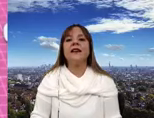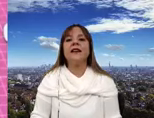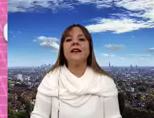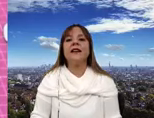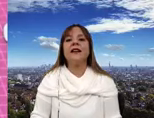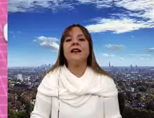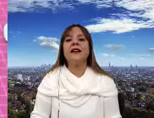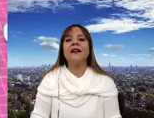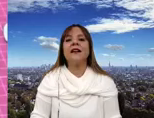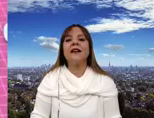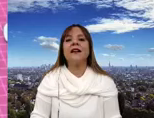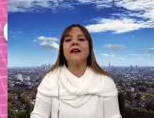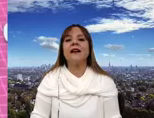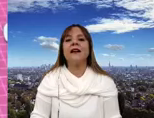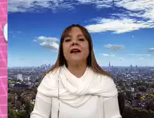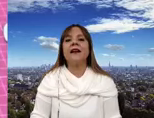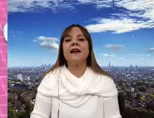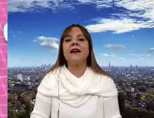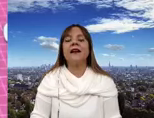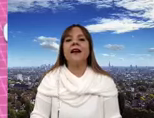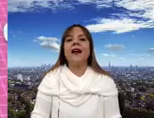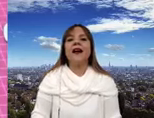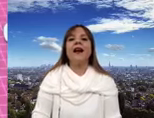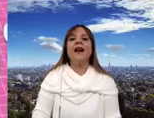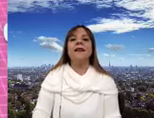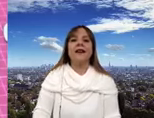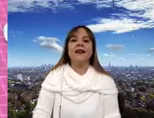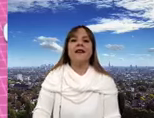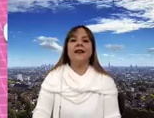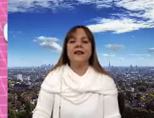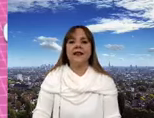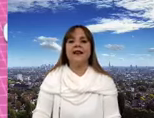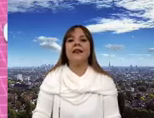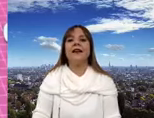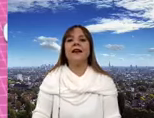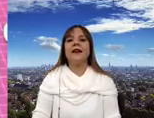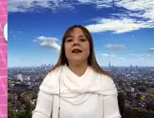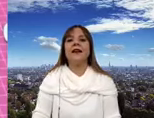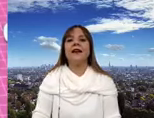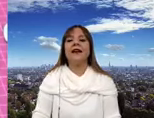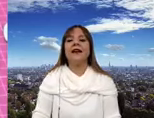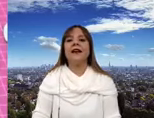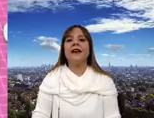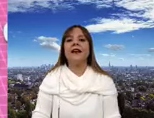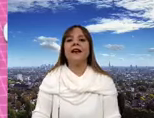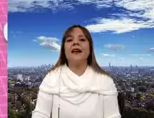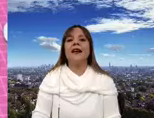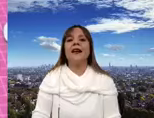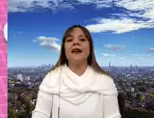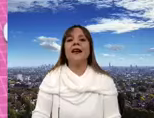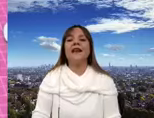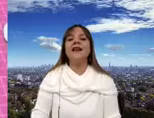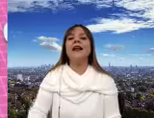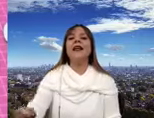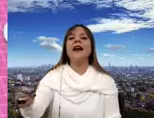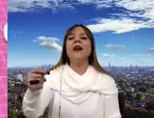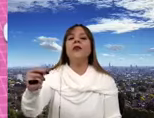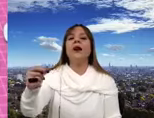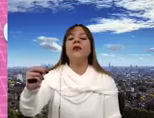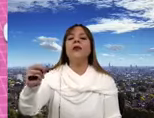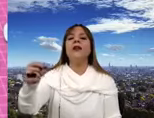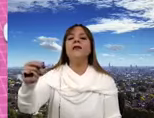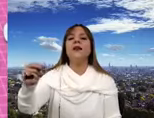E aí sai aqui no de baixo, que é Ah, para tá. marcar a boca do ursinho, ó. Essa é aquela